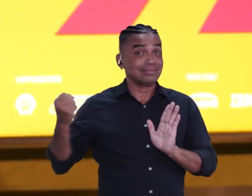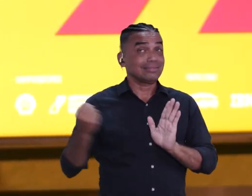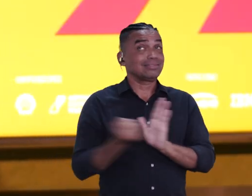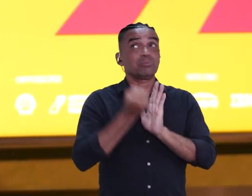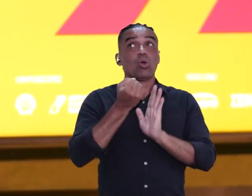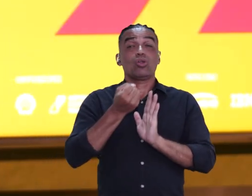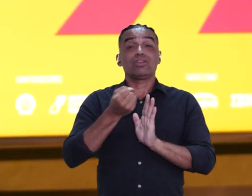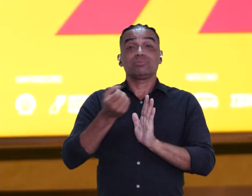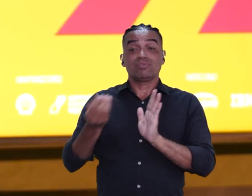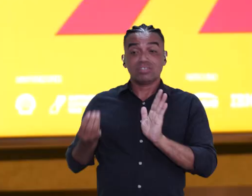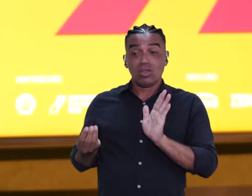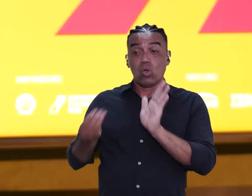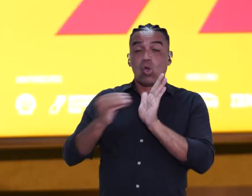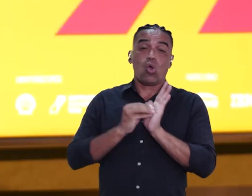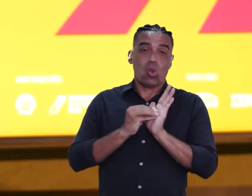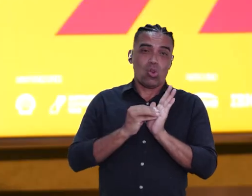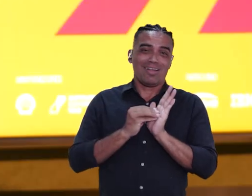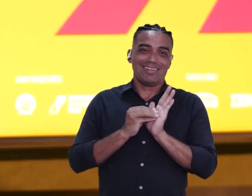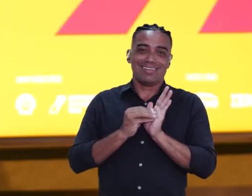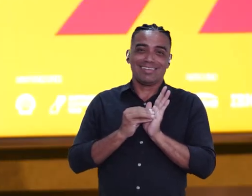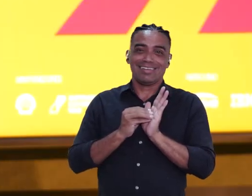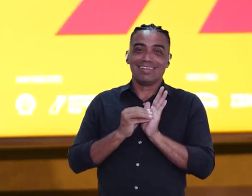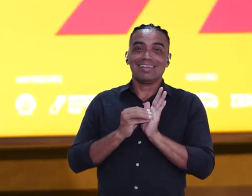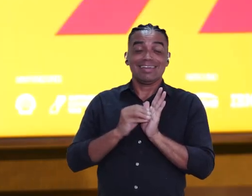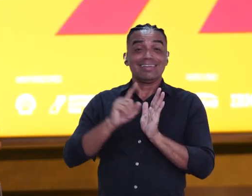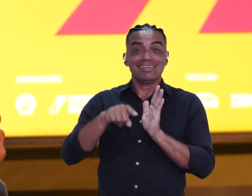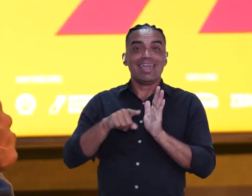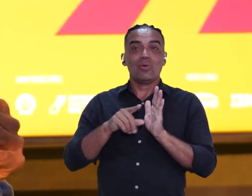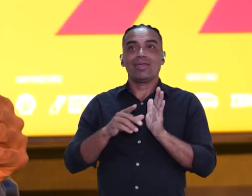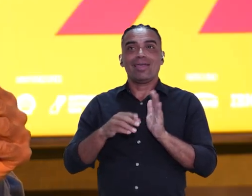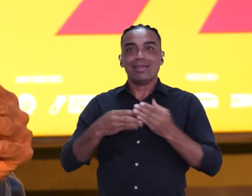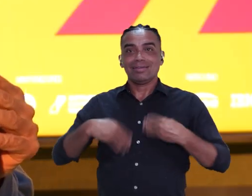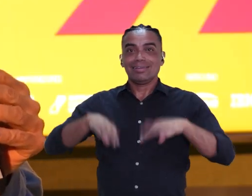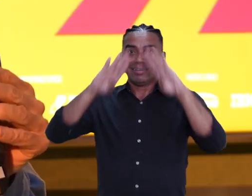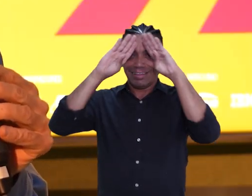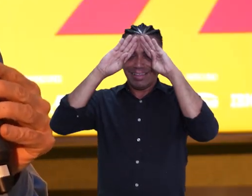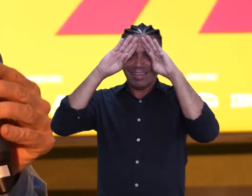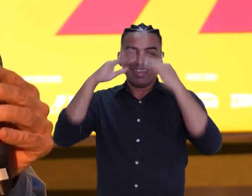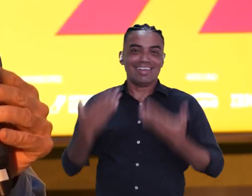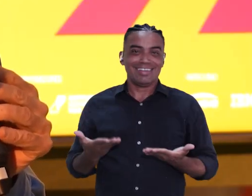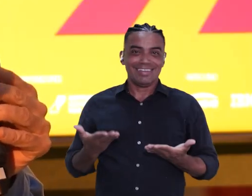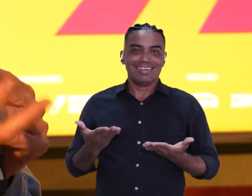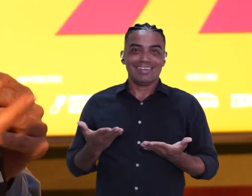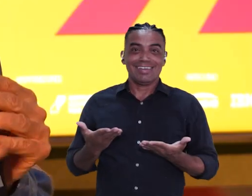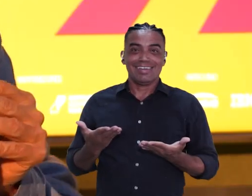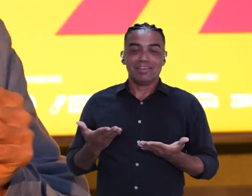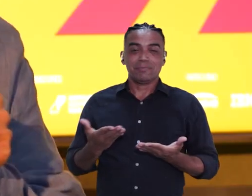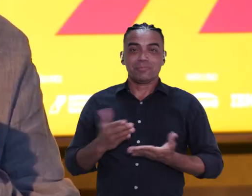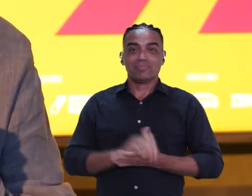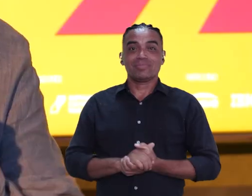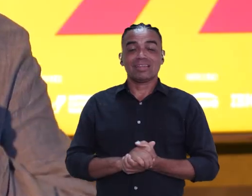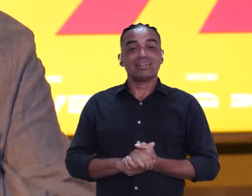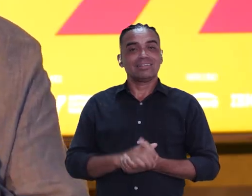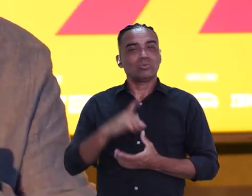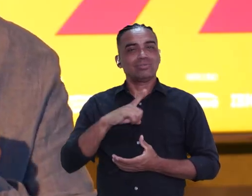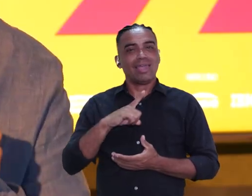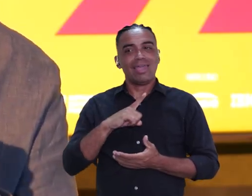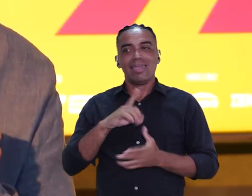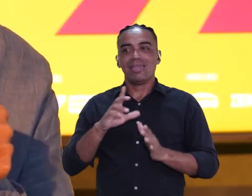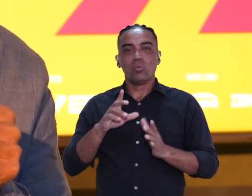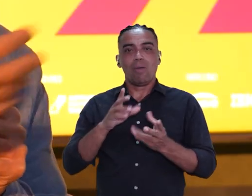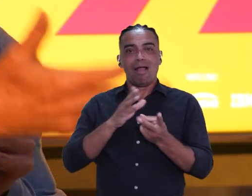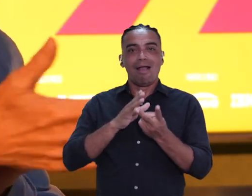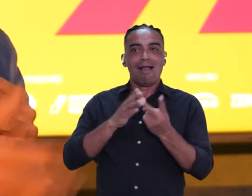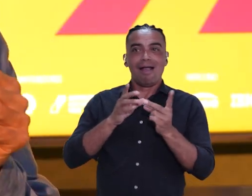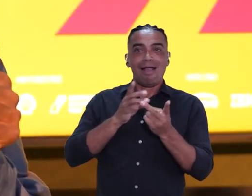simbolismos que você trouxe, que são entidades, né, vivas, e tem uma dialética